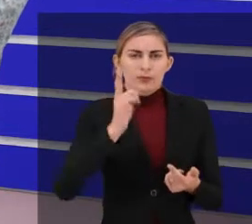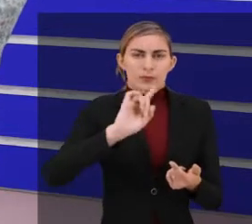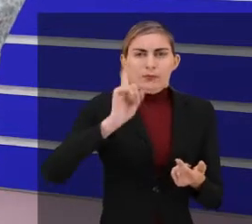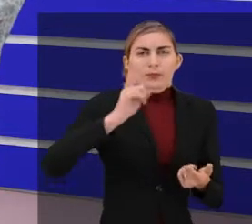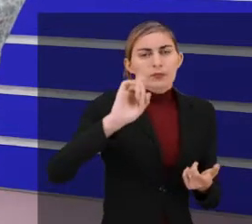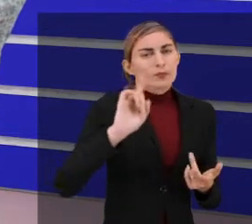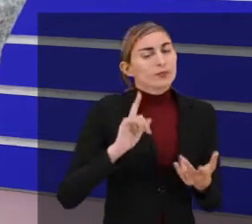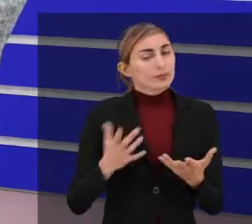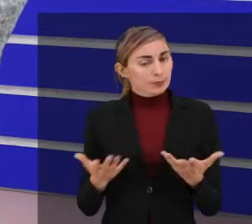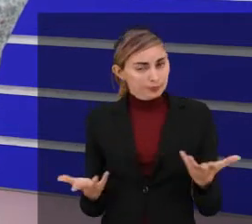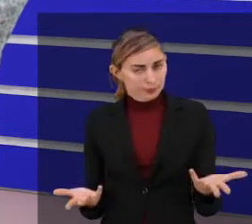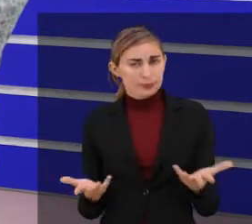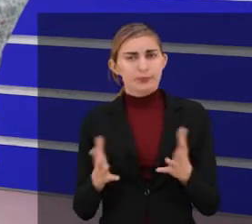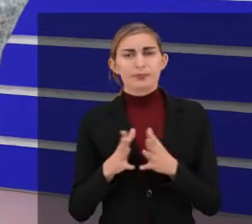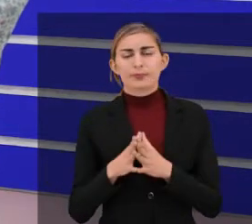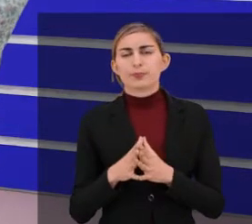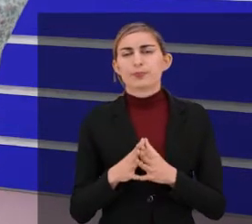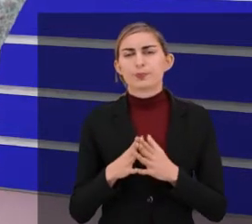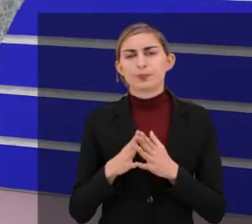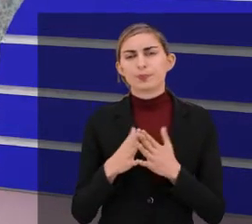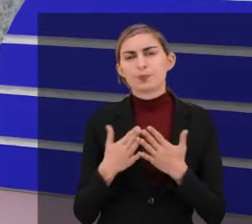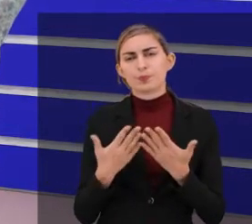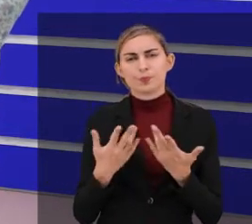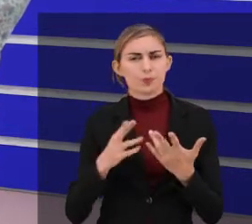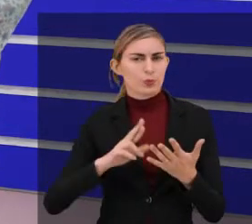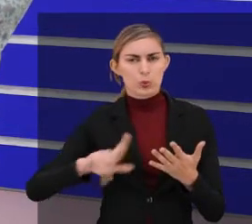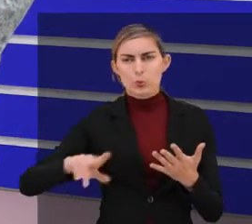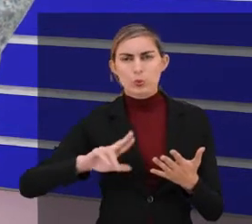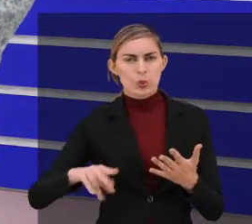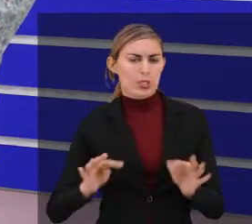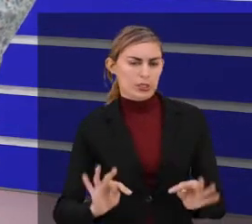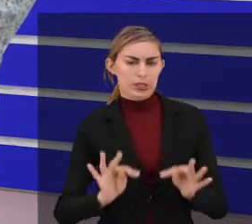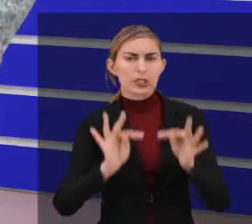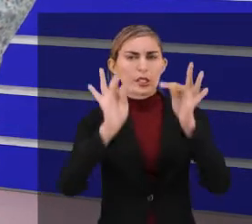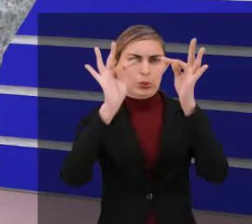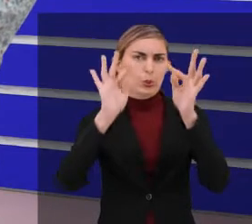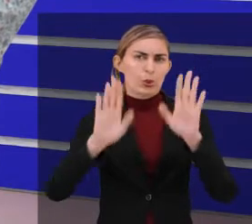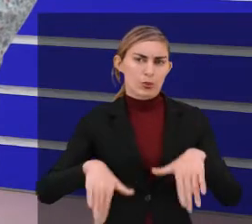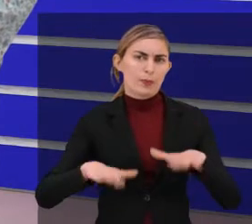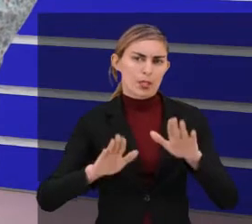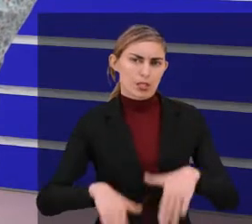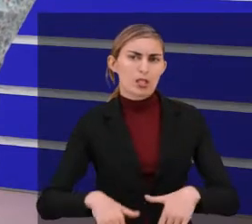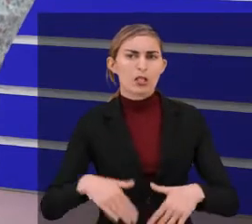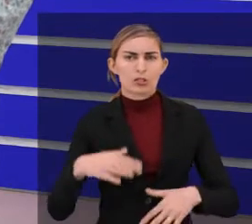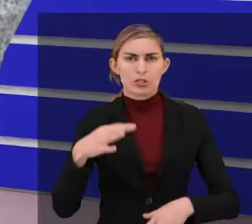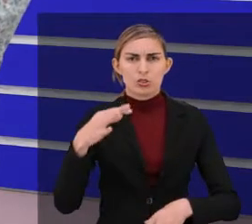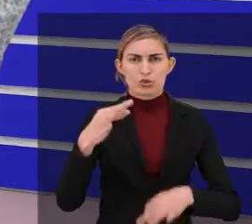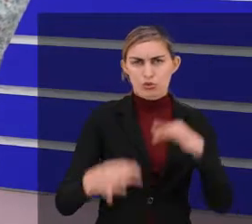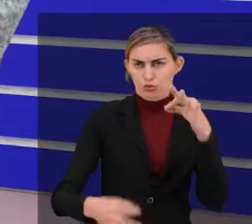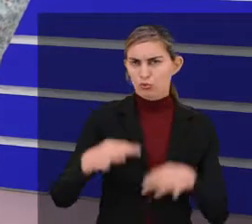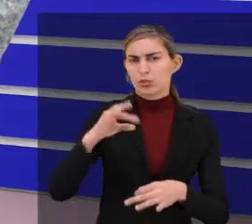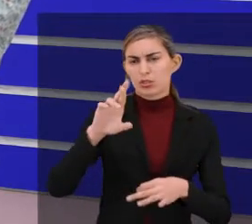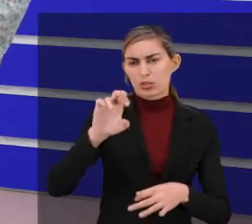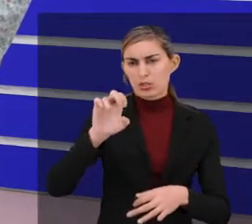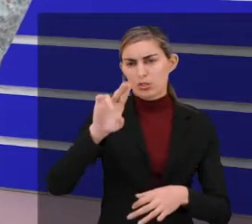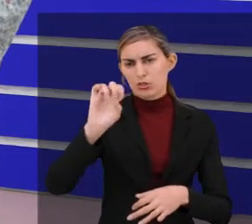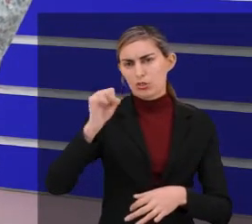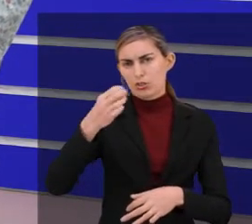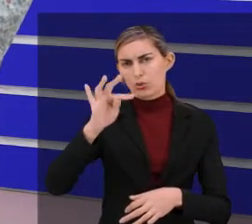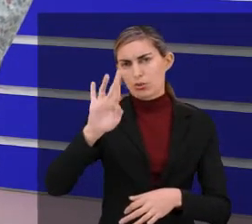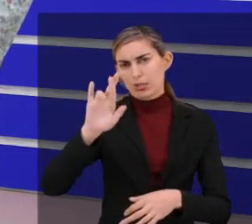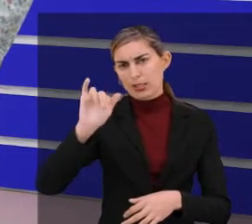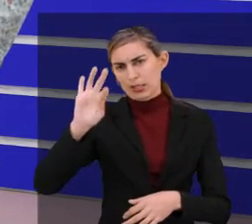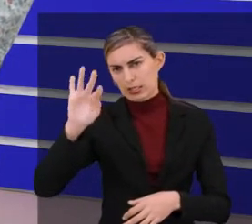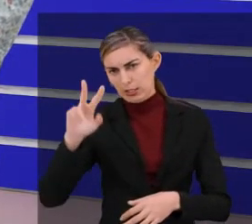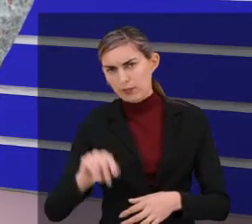Né? Então, não é uma tecnologia barata a justiça restaurativa, tá? É